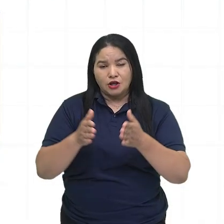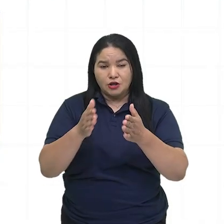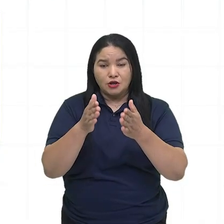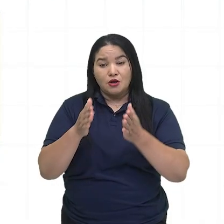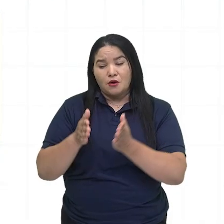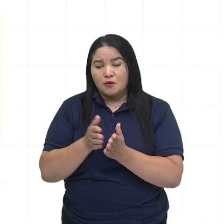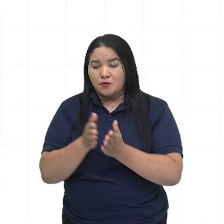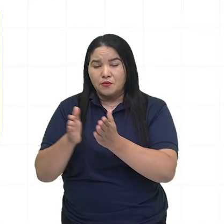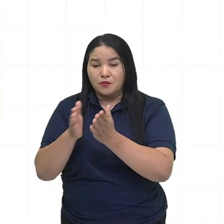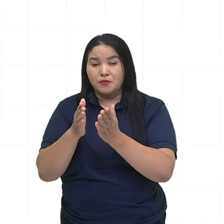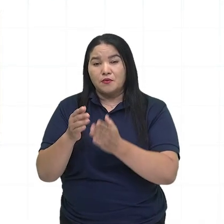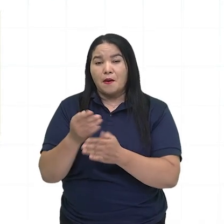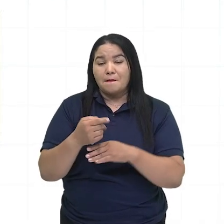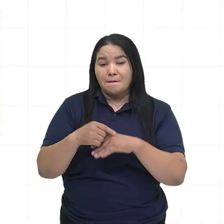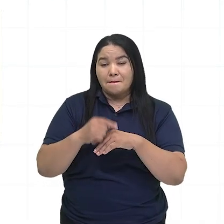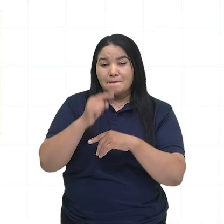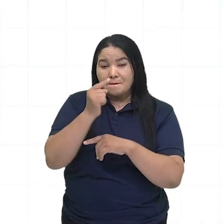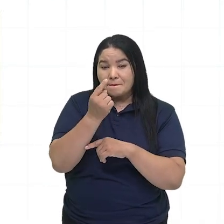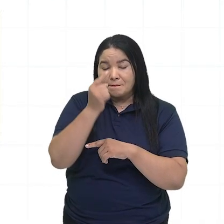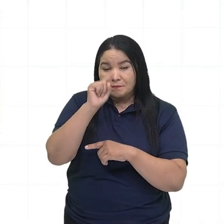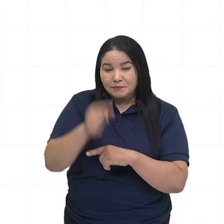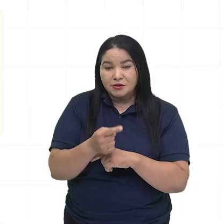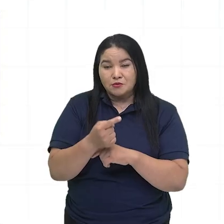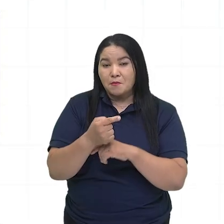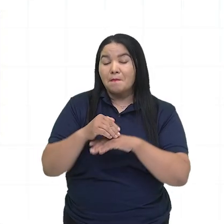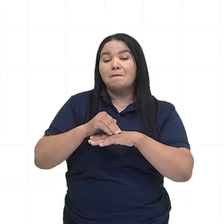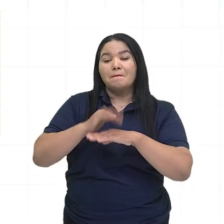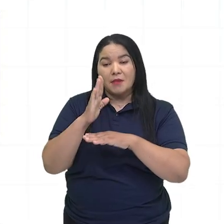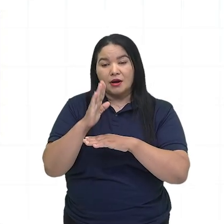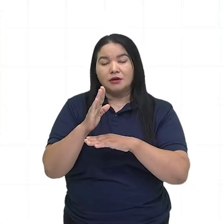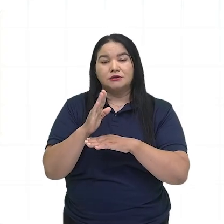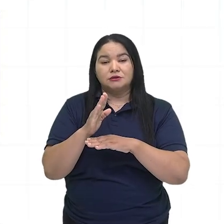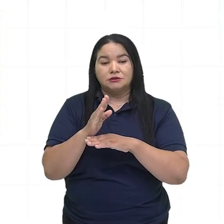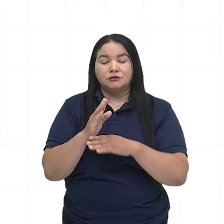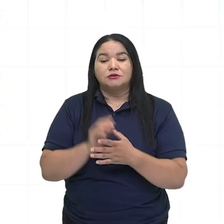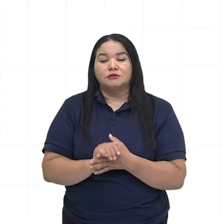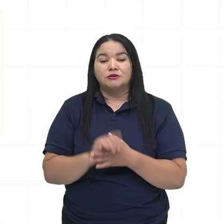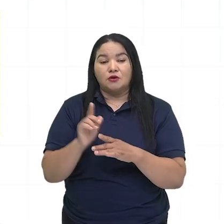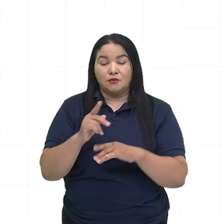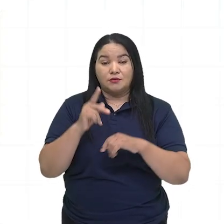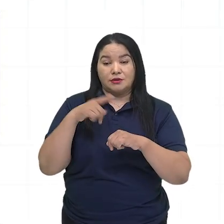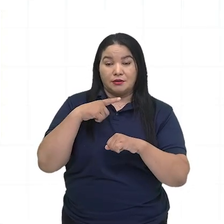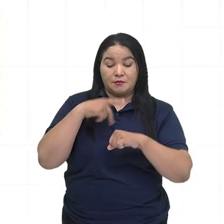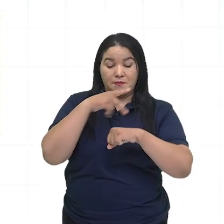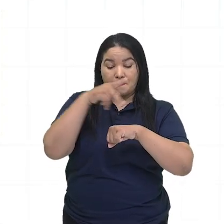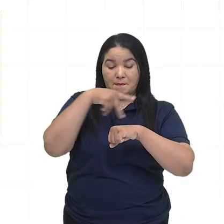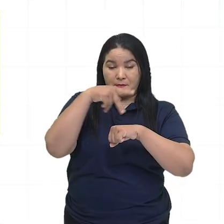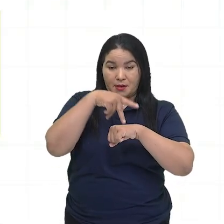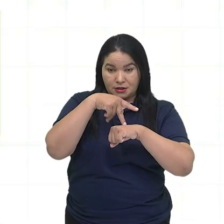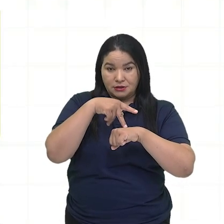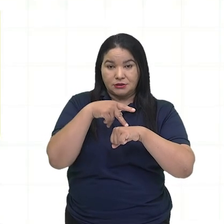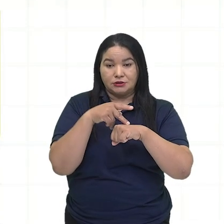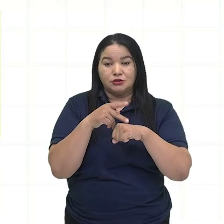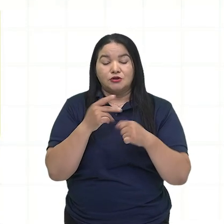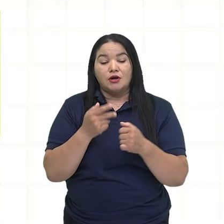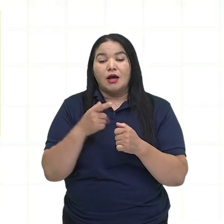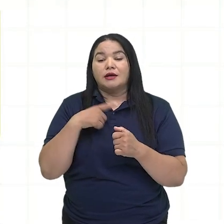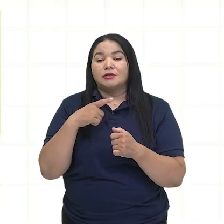1000 afluentes, que vêm dos países onde ela se encontra, né, os